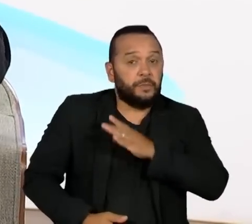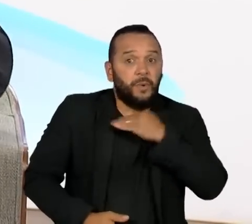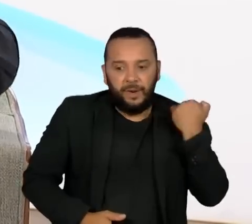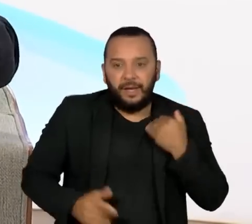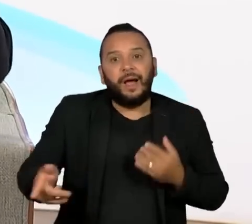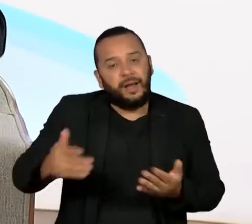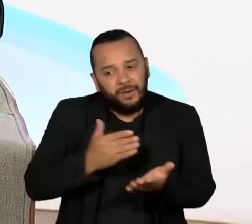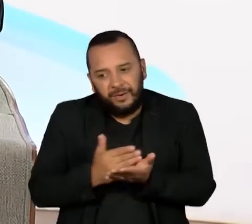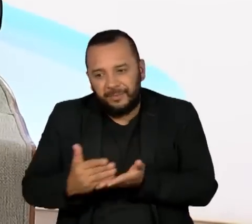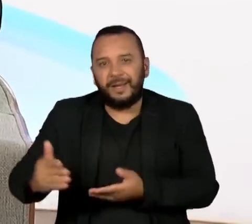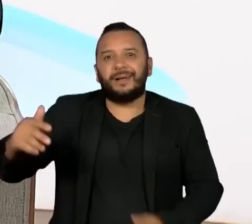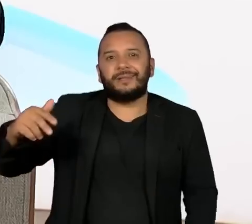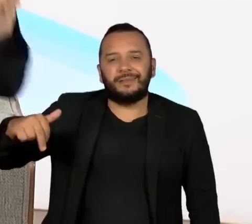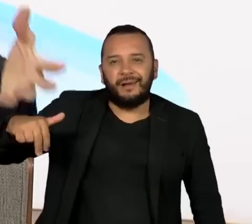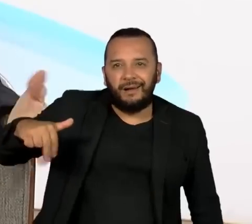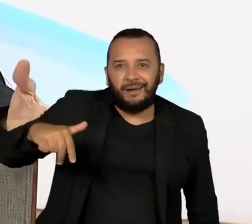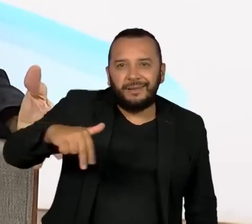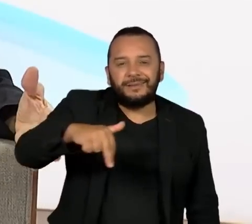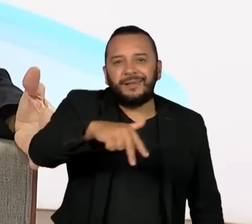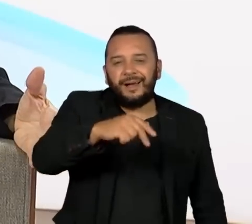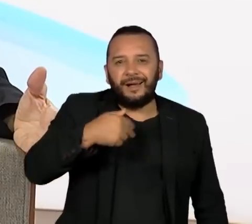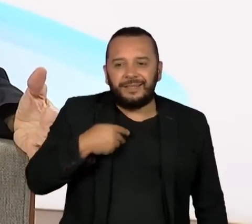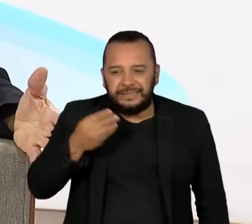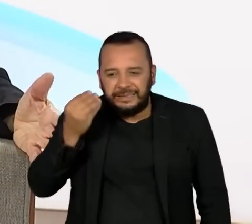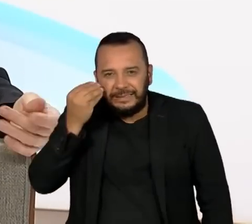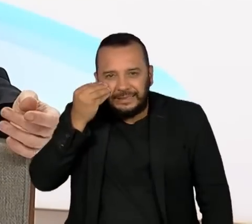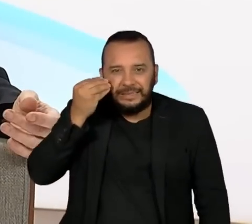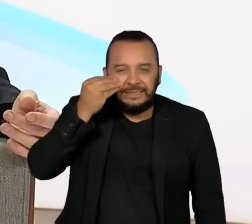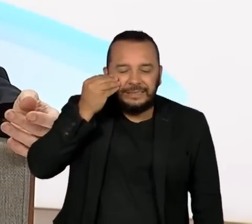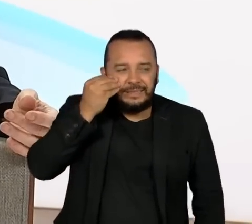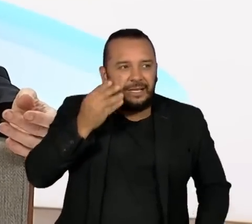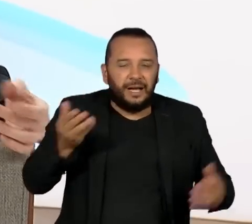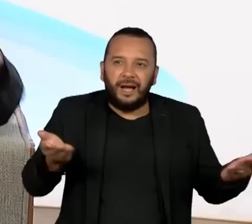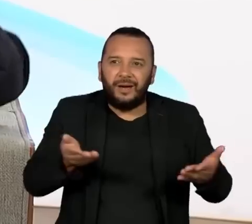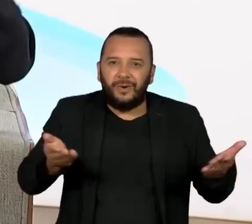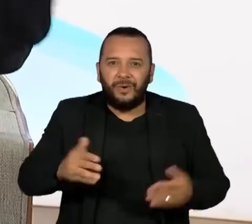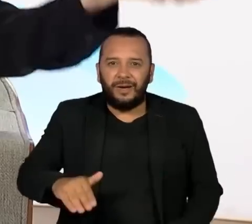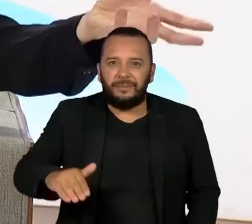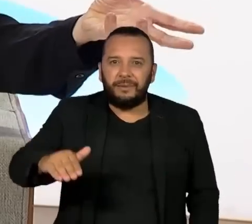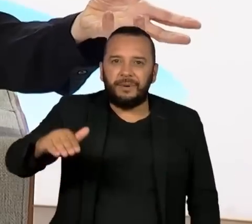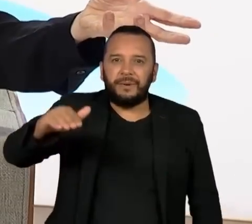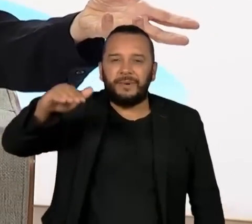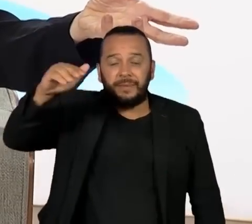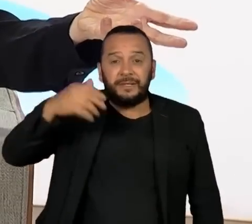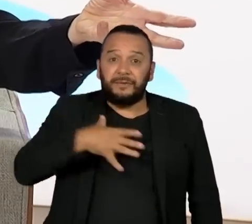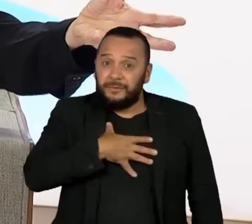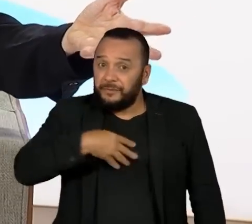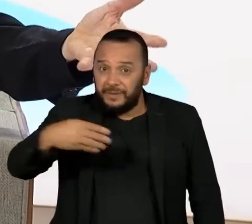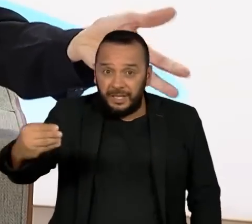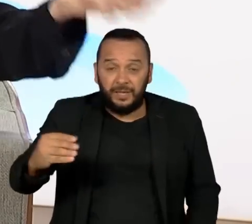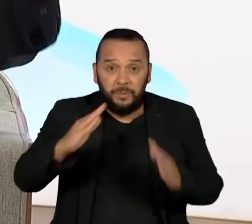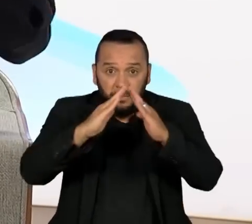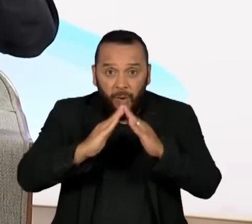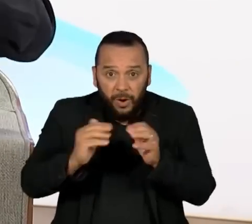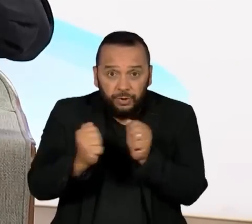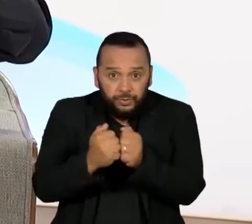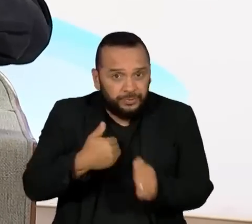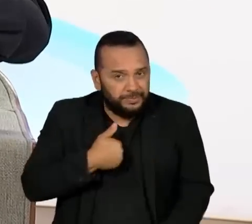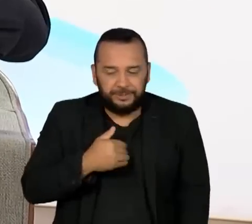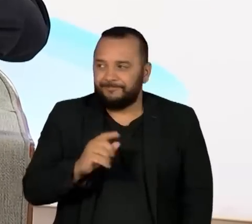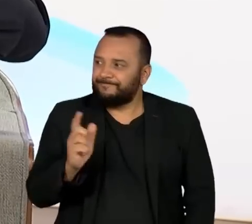andam... E eu estou experimentando com o Andrucha agora, que os filhos não moram mais com a gente, então uma volta